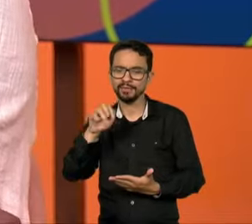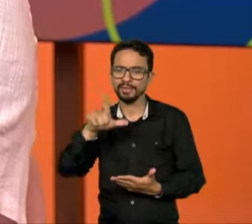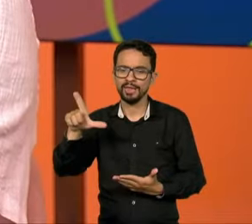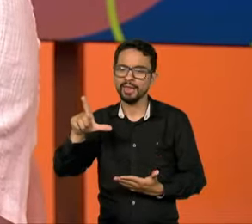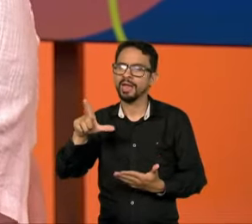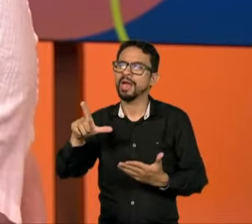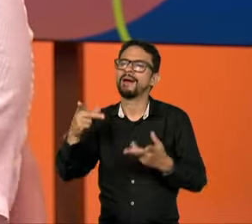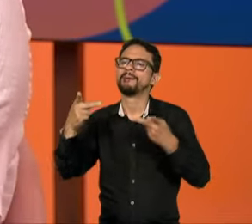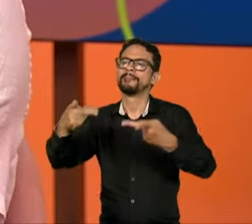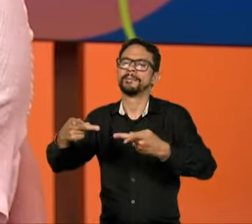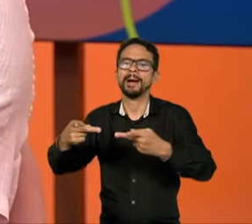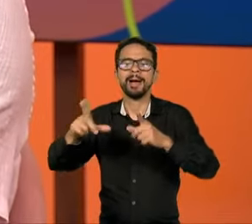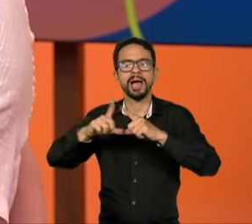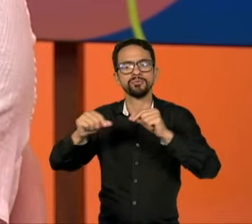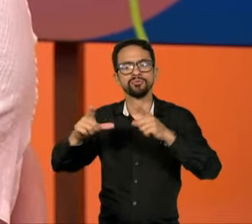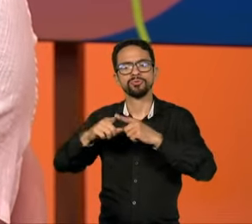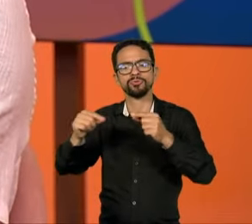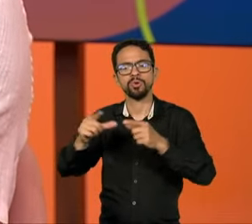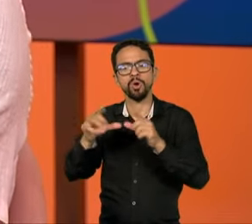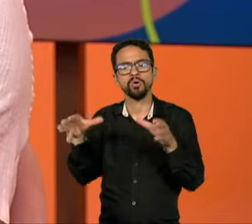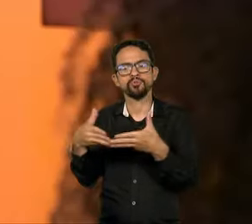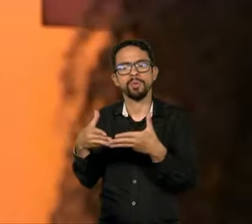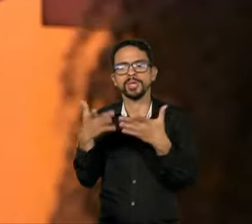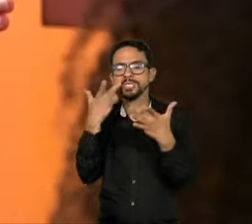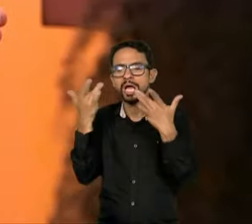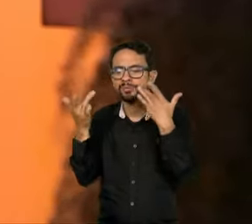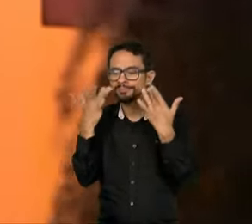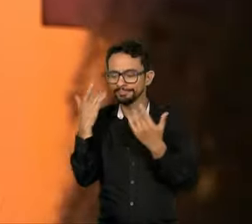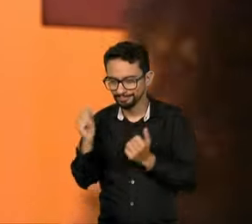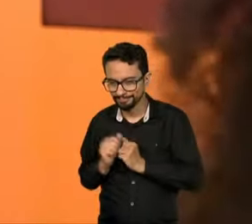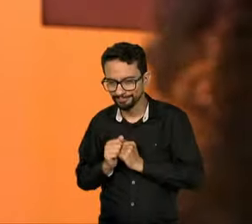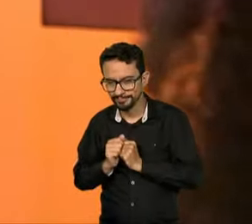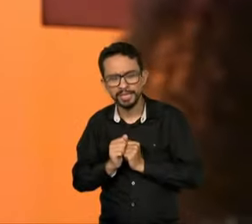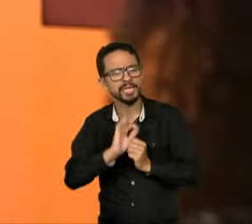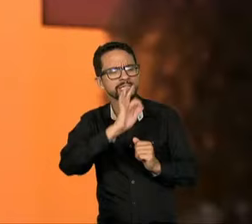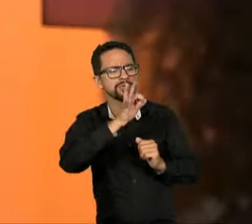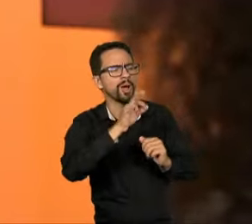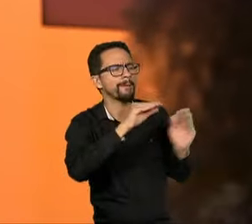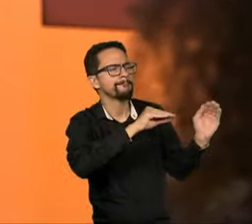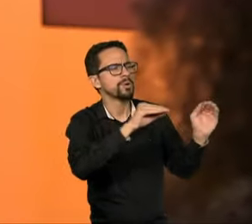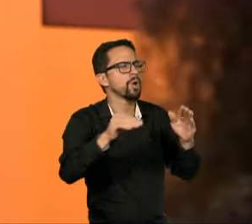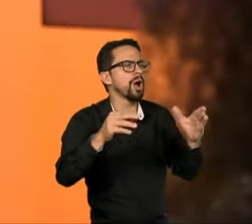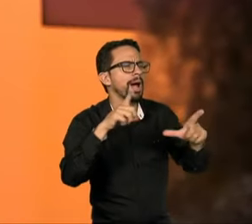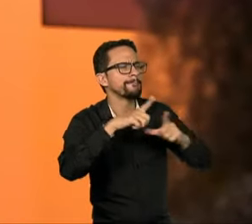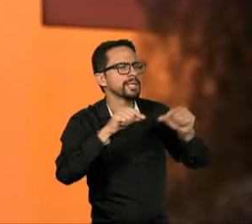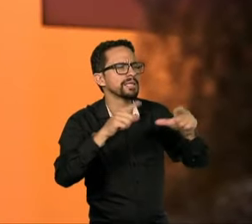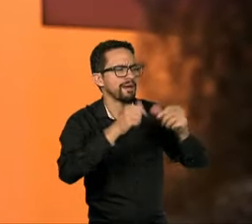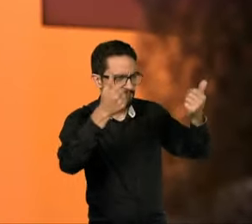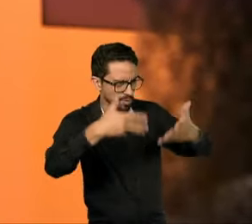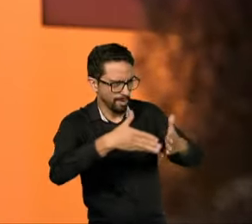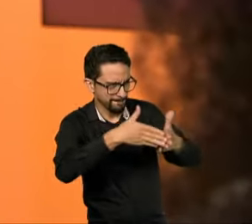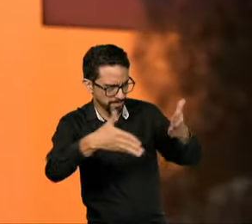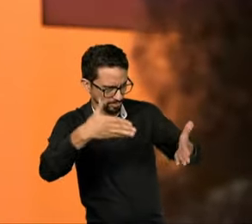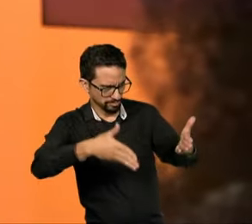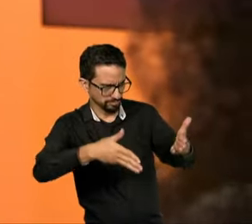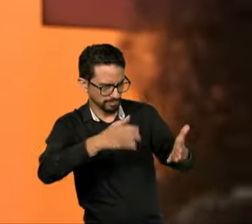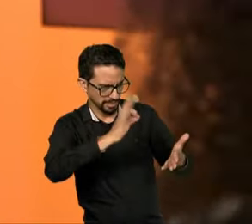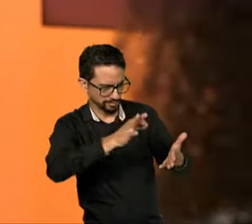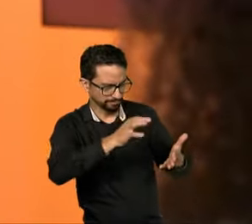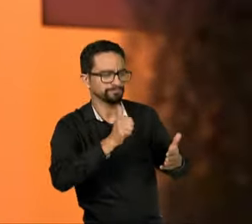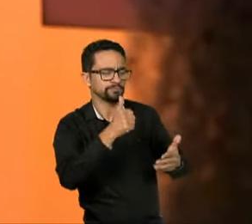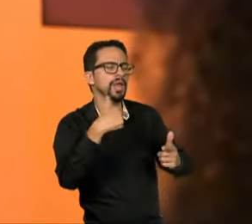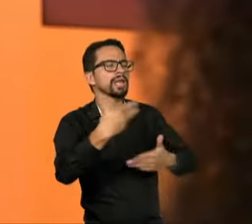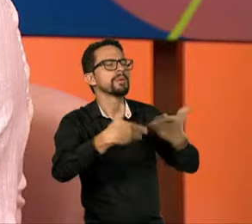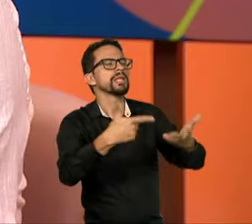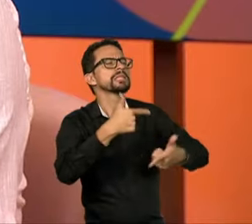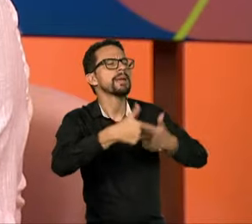foi em Brasília, eu era de um grupo de teatro lá em Brasília. Isso que eu te perguntar também, você foi morar em Brasília em uma dada época, né? Fui. É, e aí você começou a